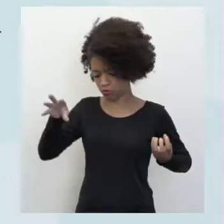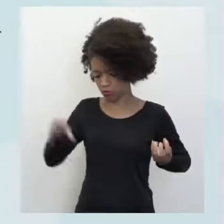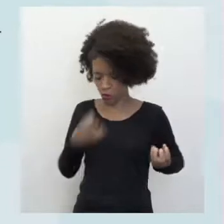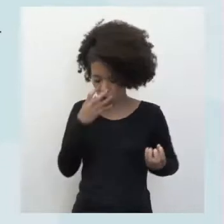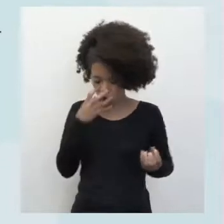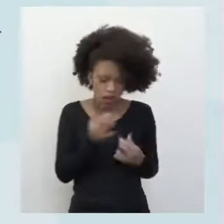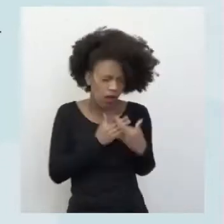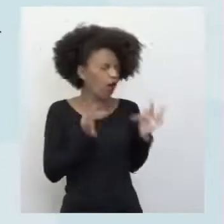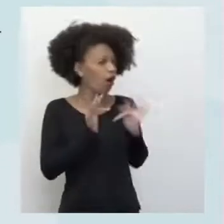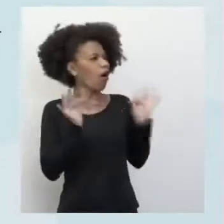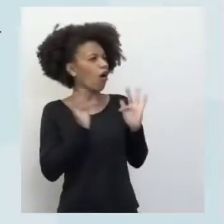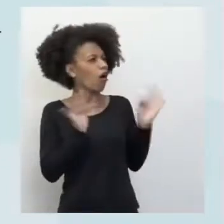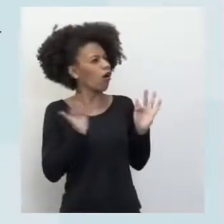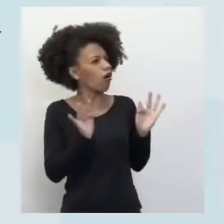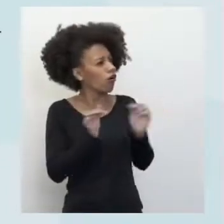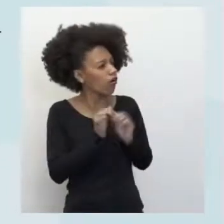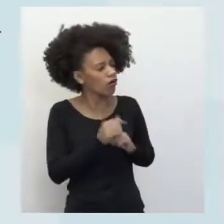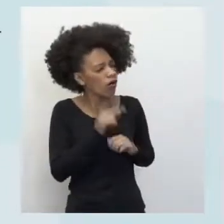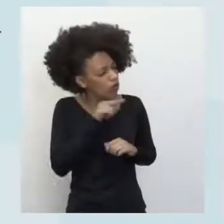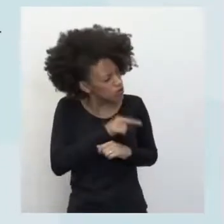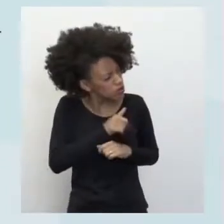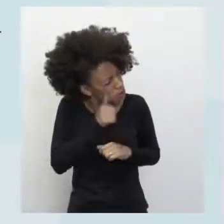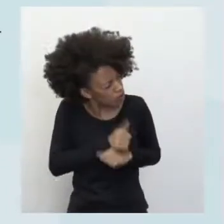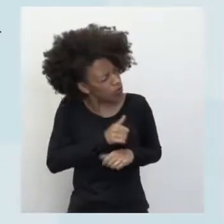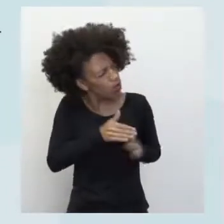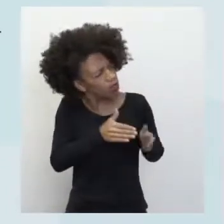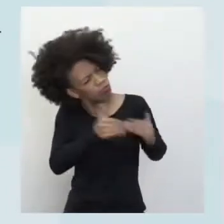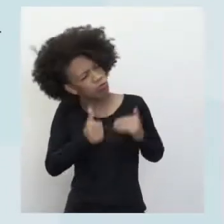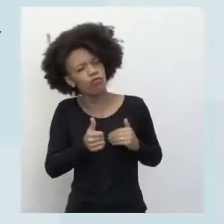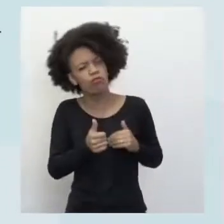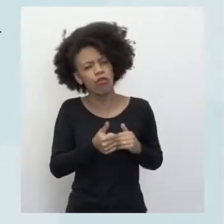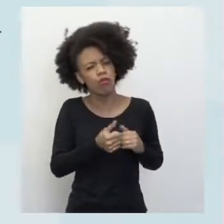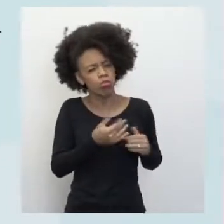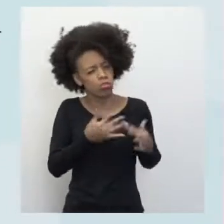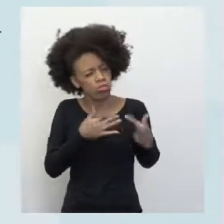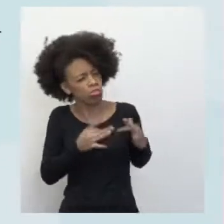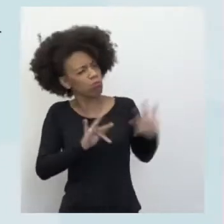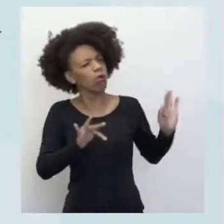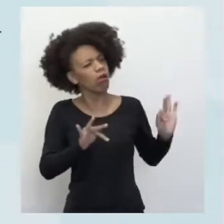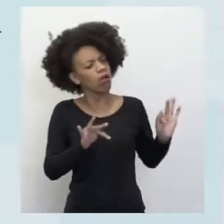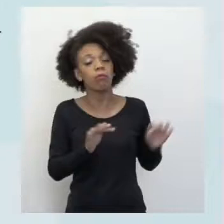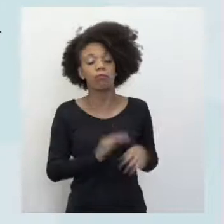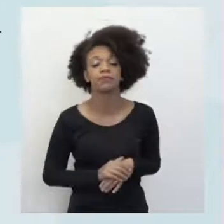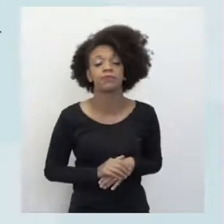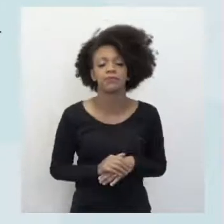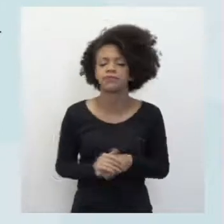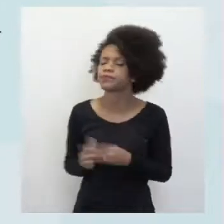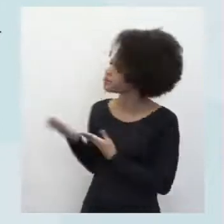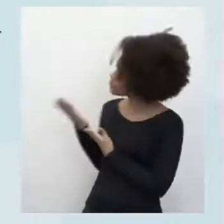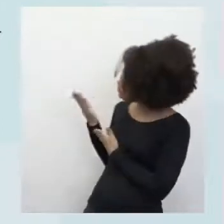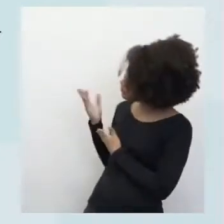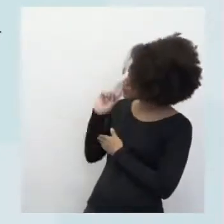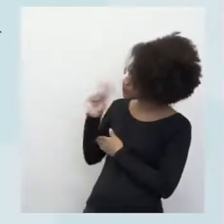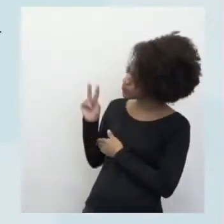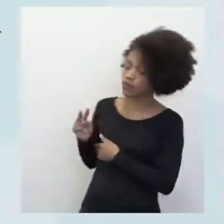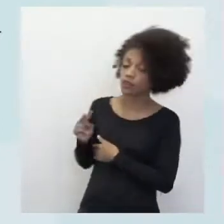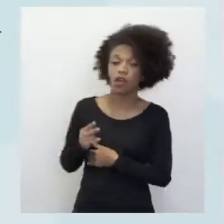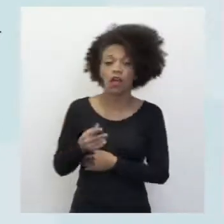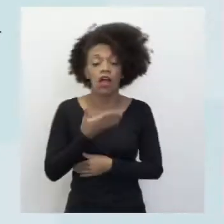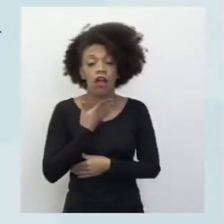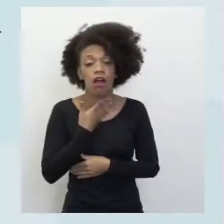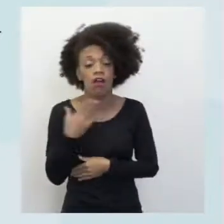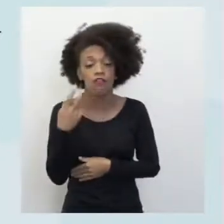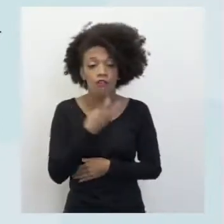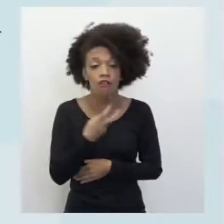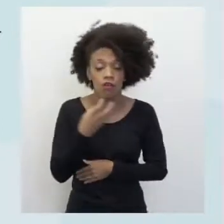O cão queixou-se. A senhora, por favor, não me queime. No trecho lido, ao dar voz ao cachorro, o